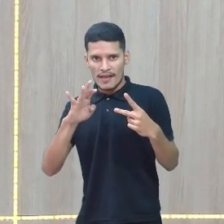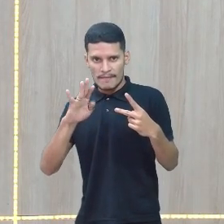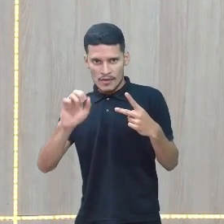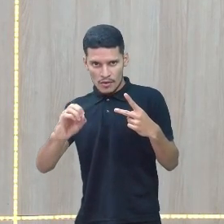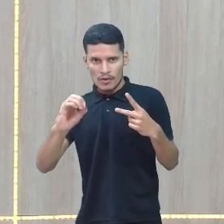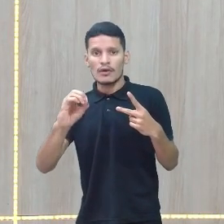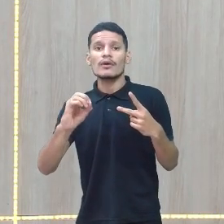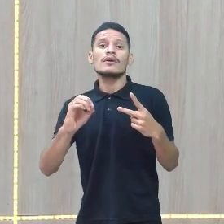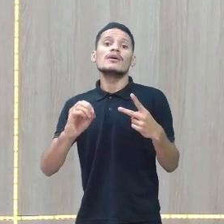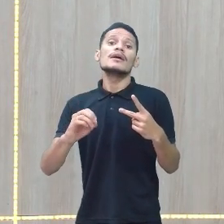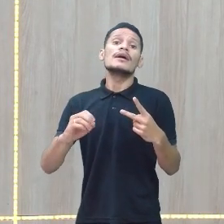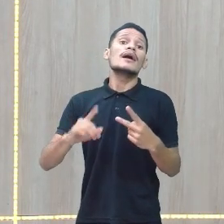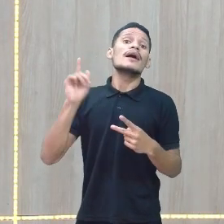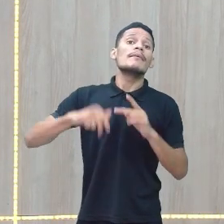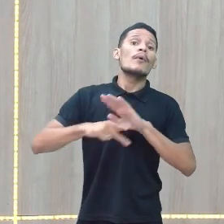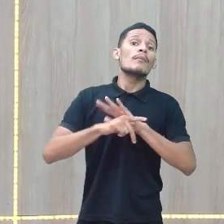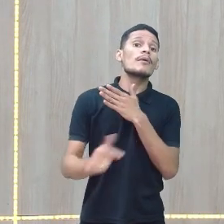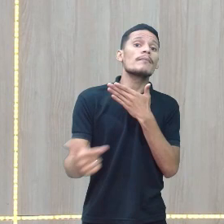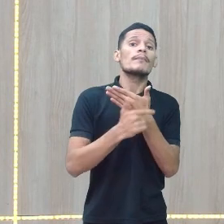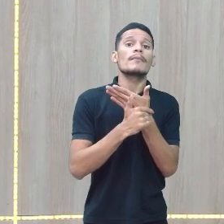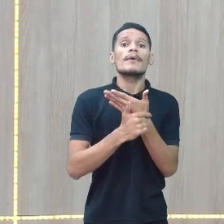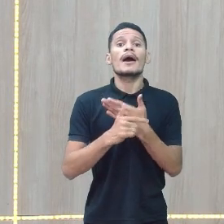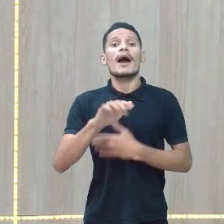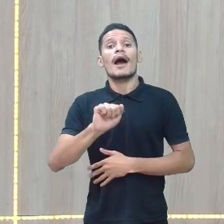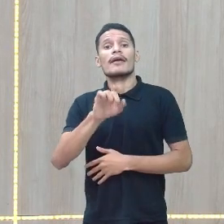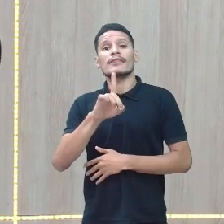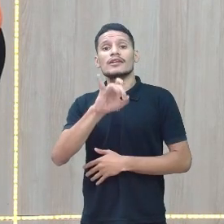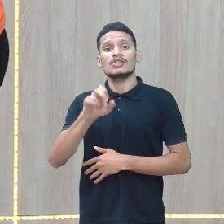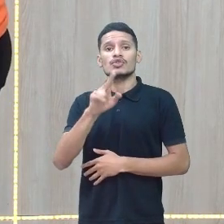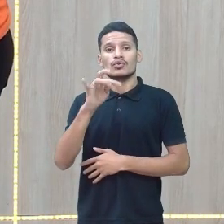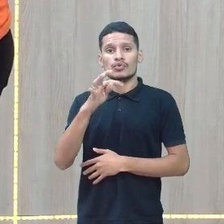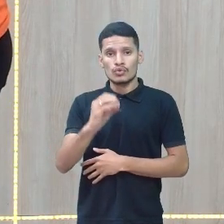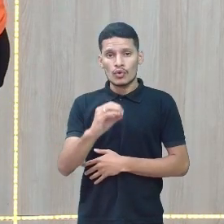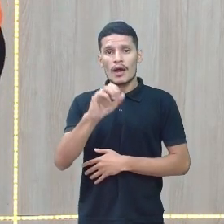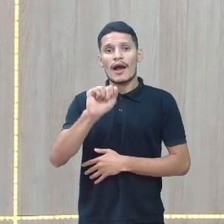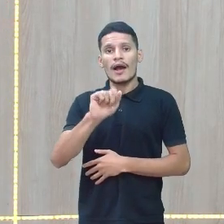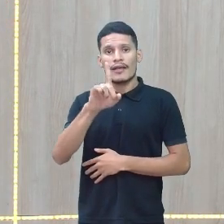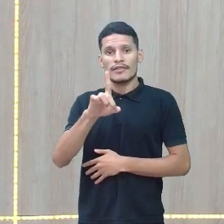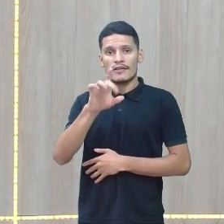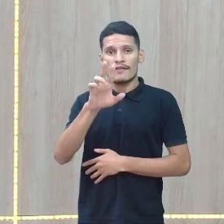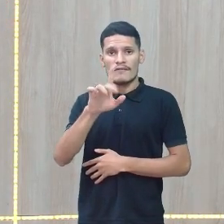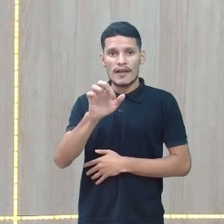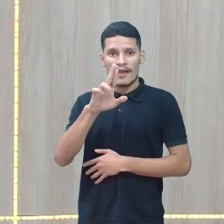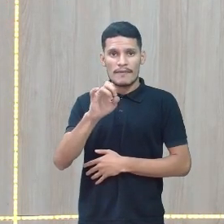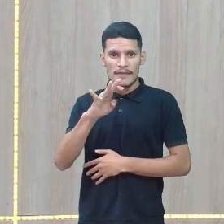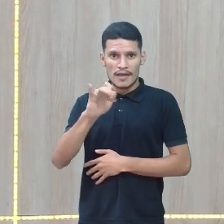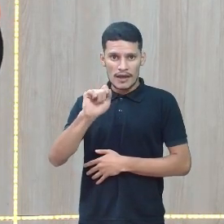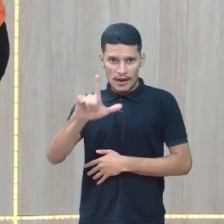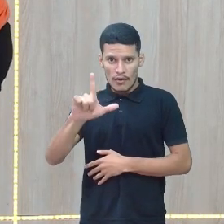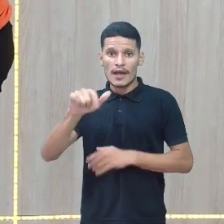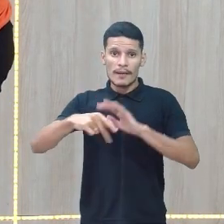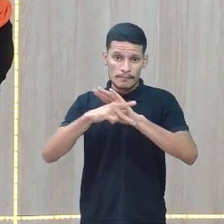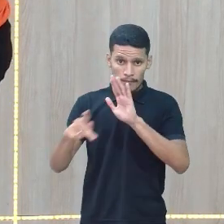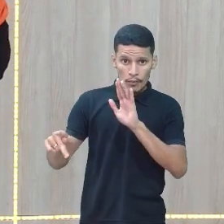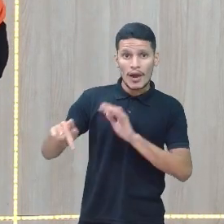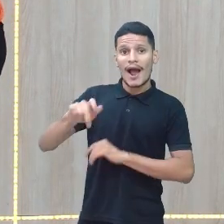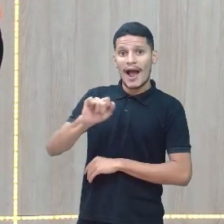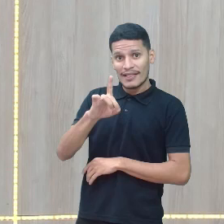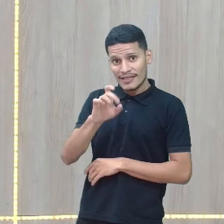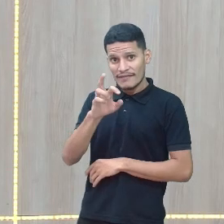Quem faz o papel do adjunto adverbial é o próprio advérbio